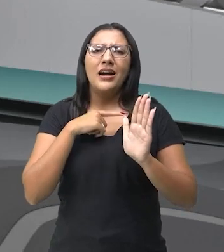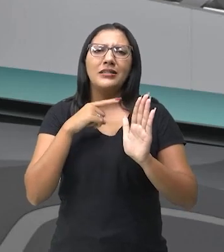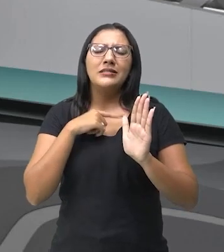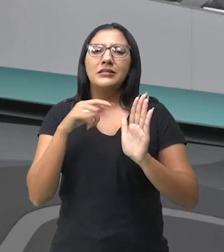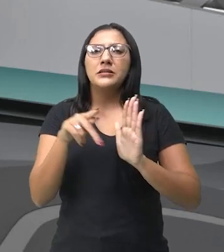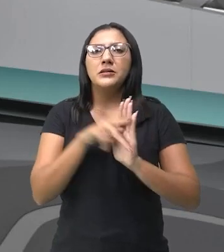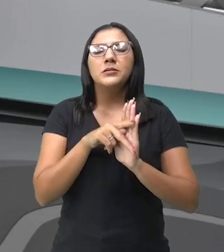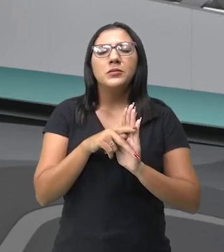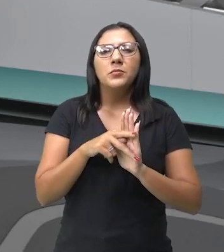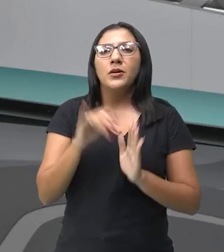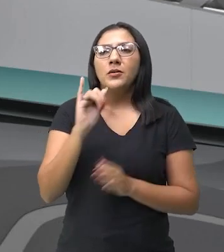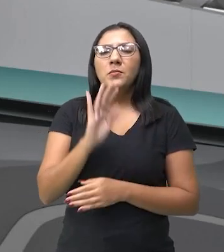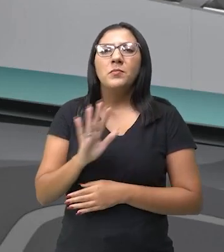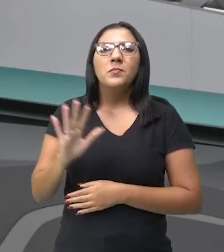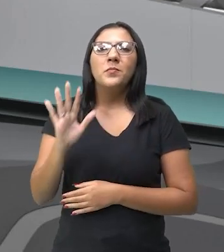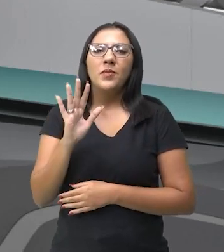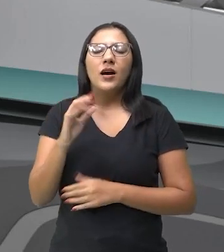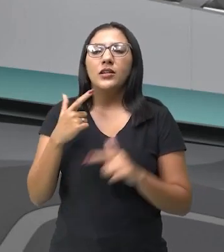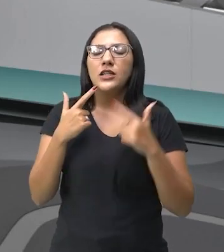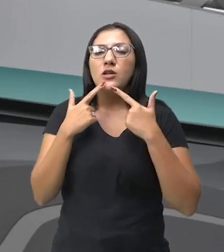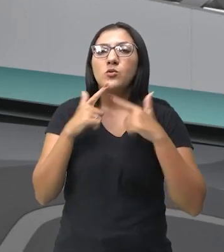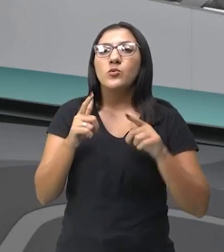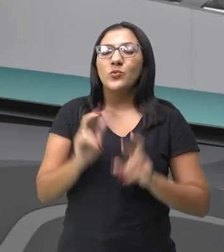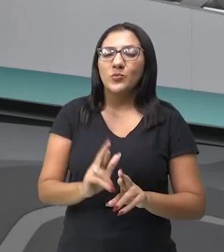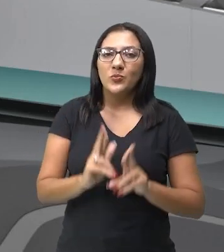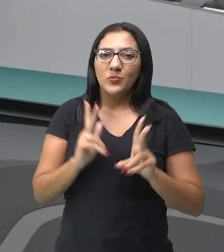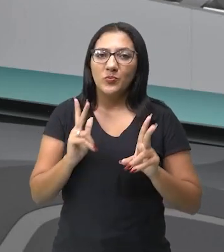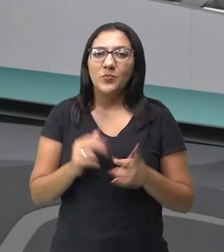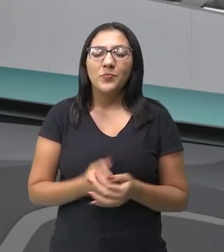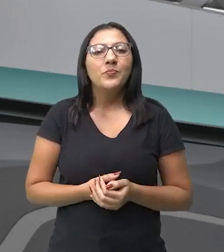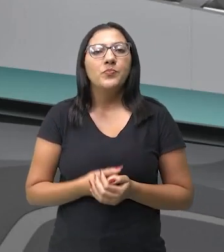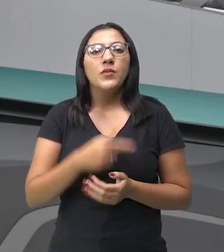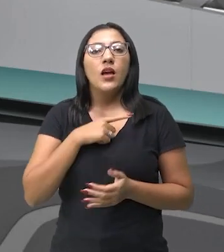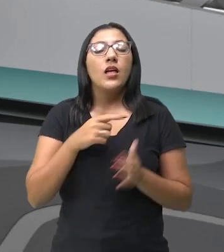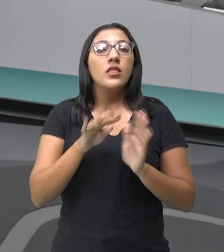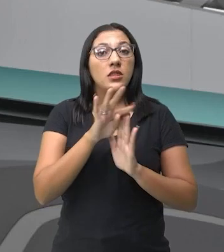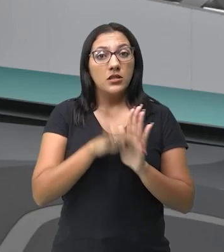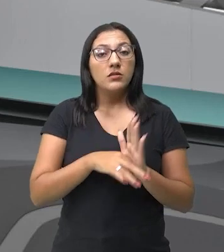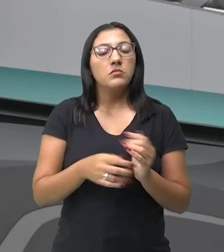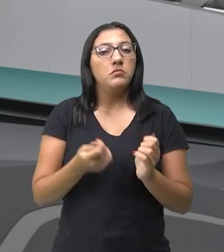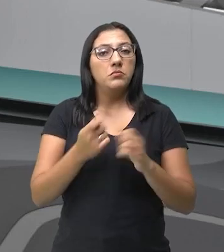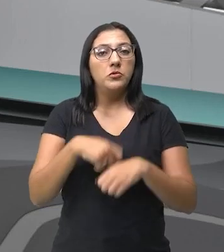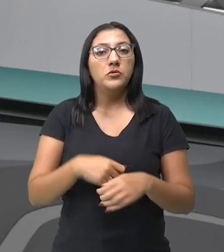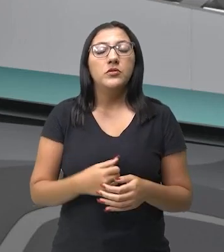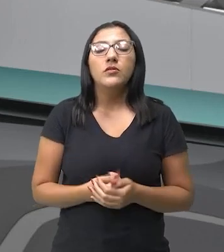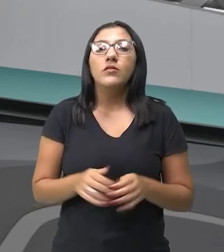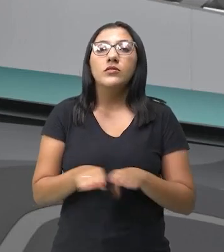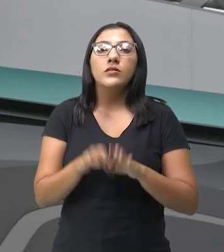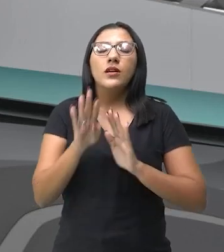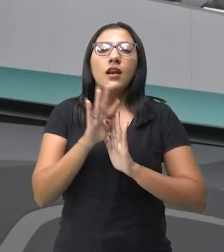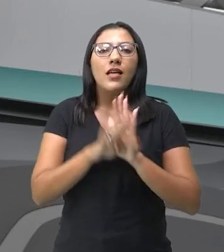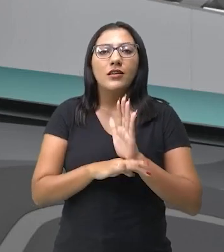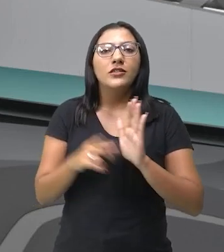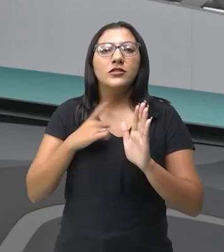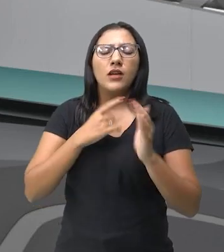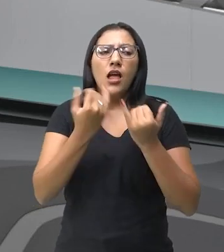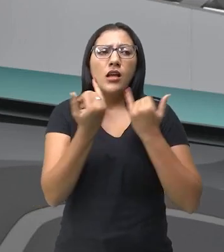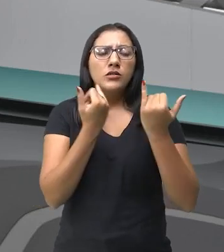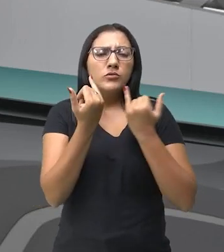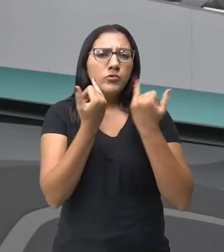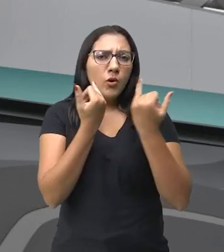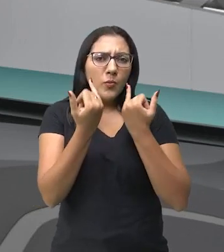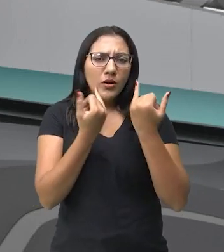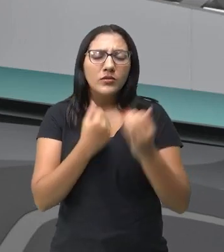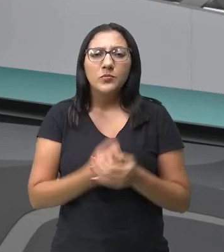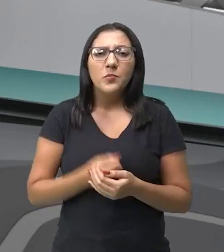registrada por meio de alguma linguagem não verbal. Existem textos que são assim, existem textos que vão trazer